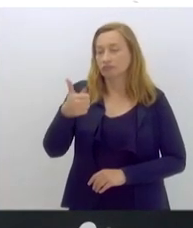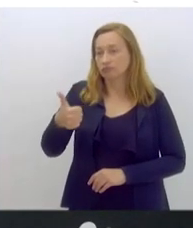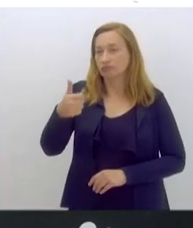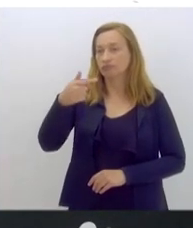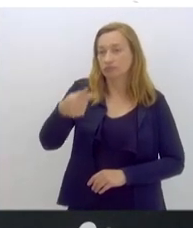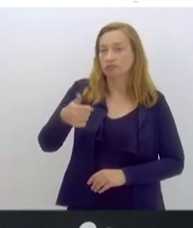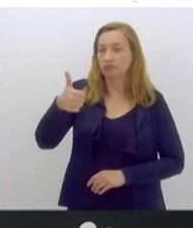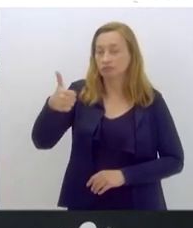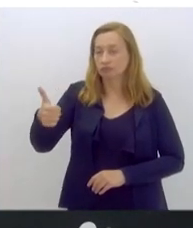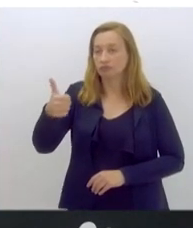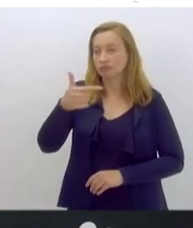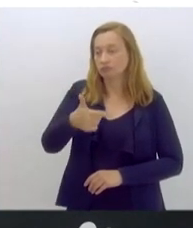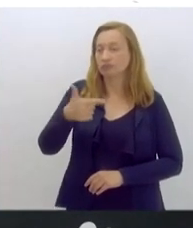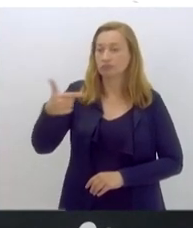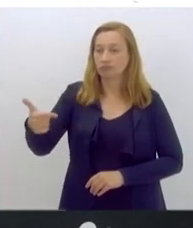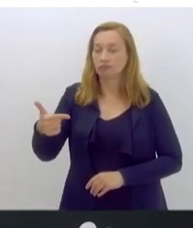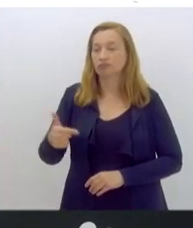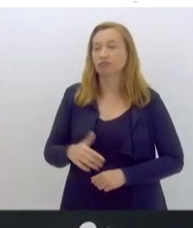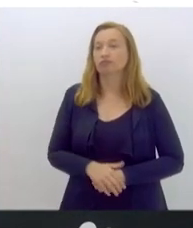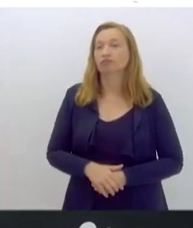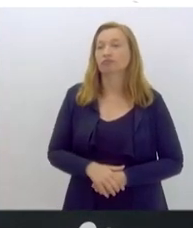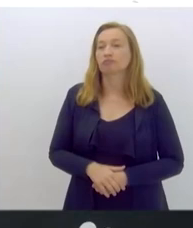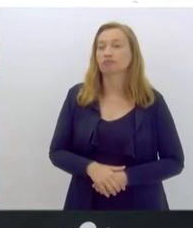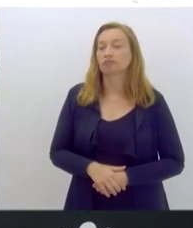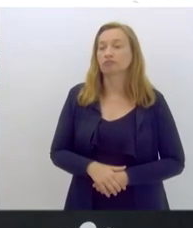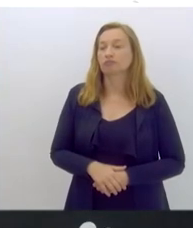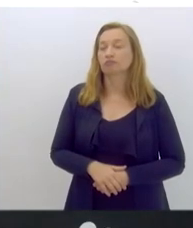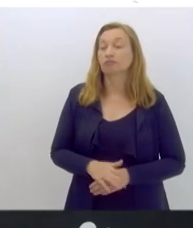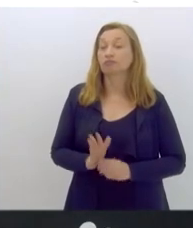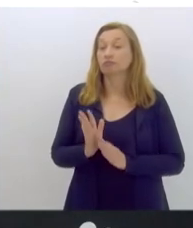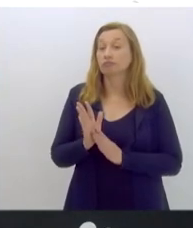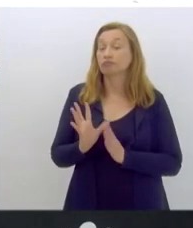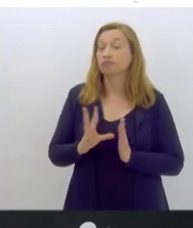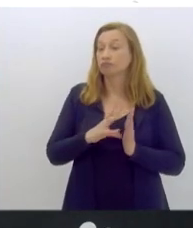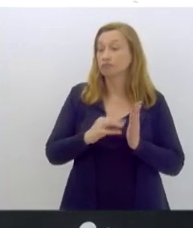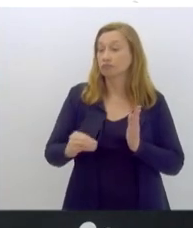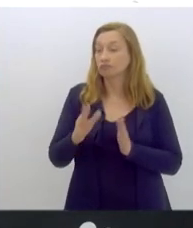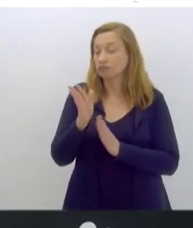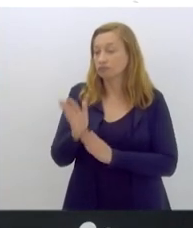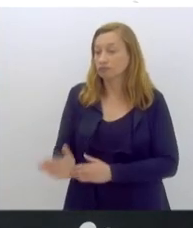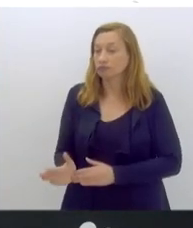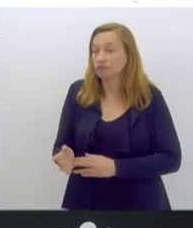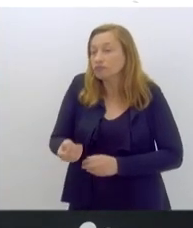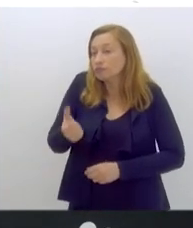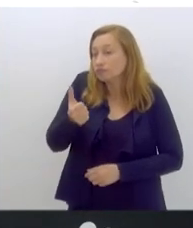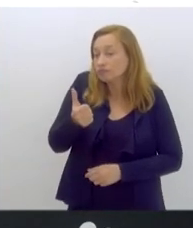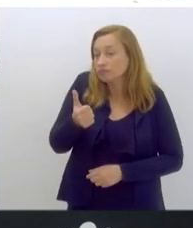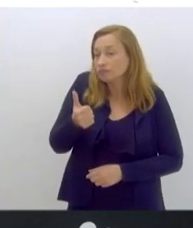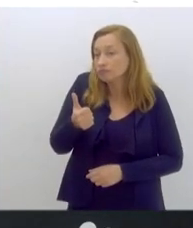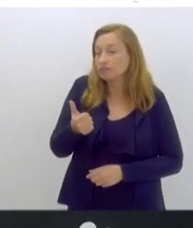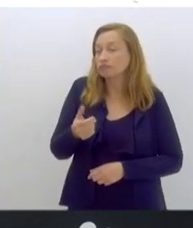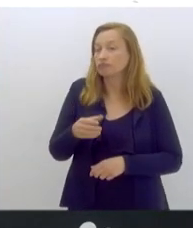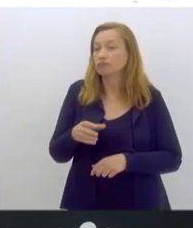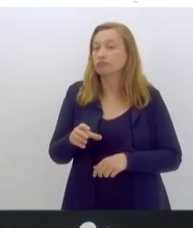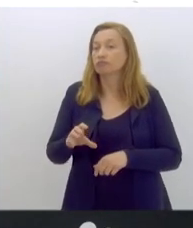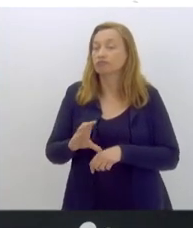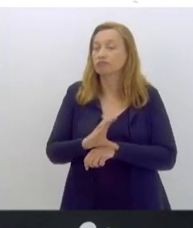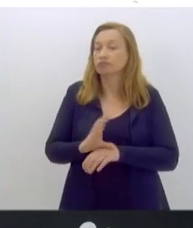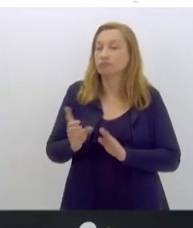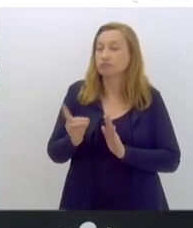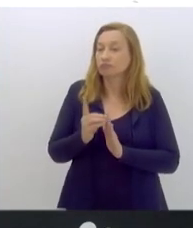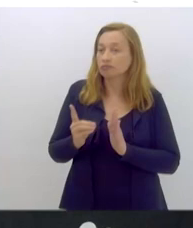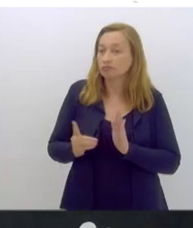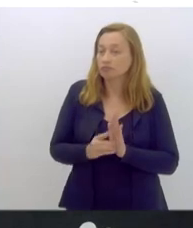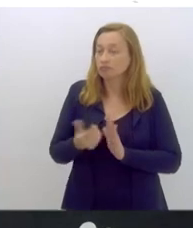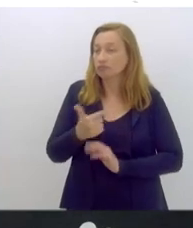que nada é uma cópia quase Fiel do inconstitucional decreto